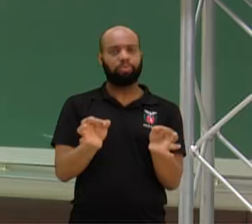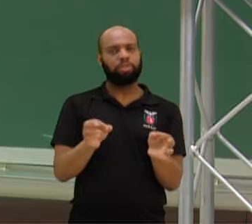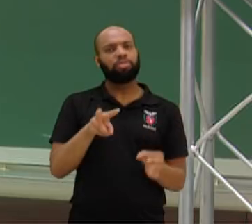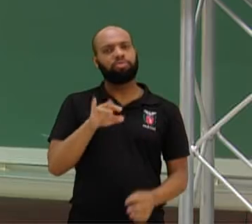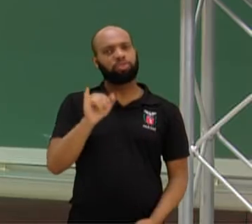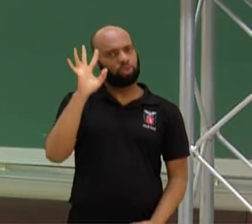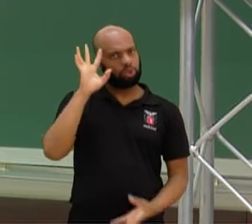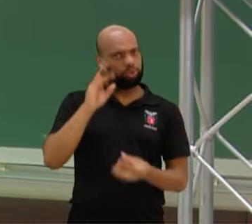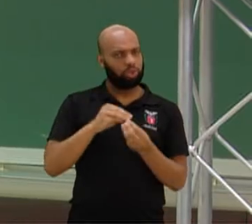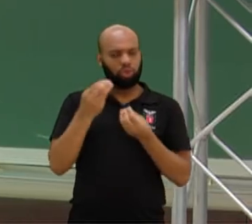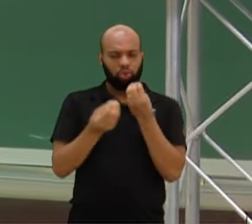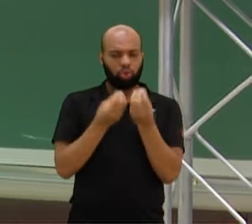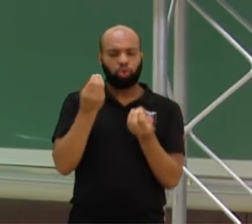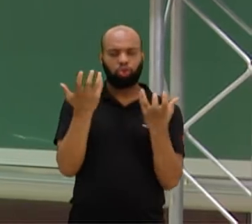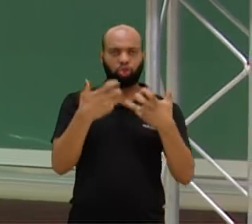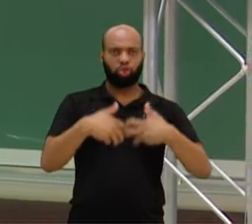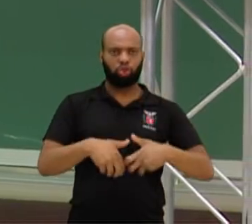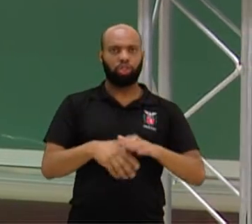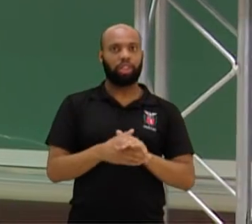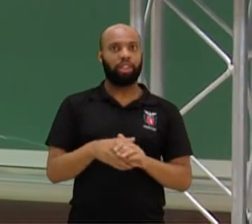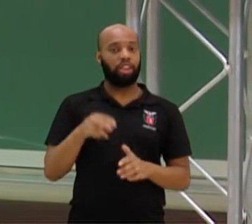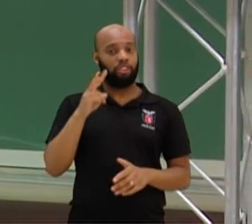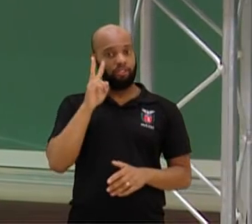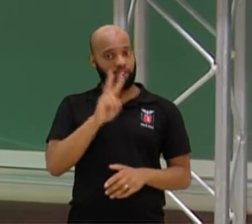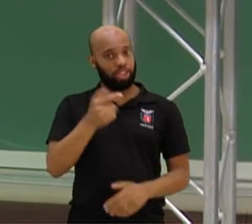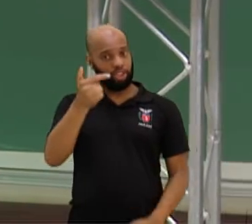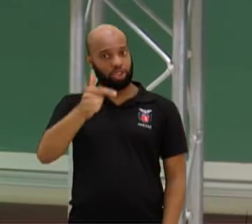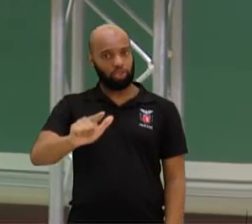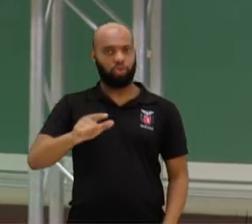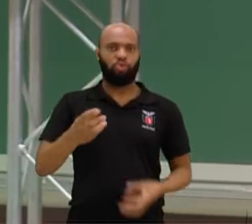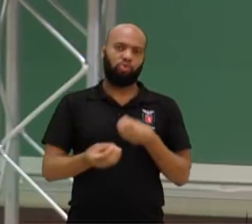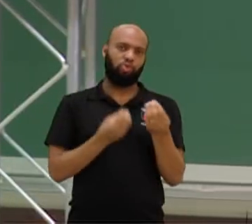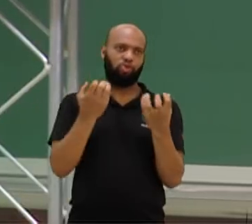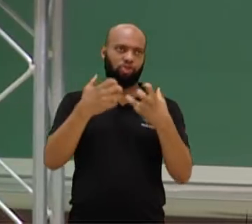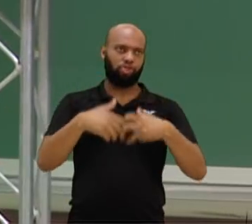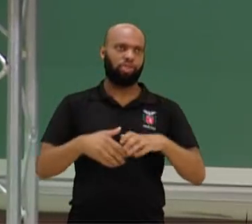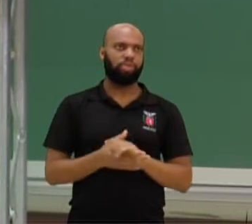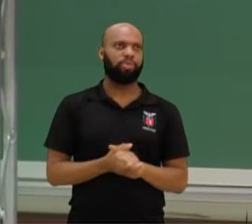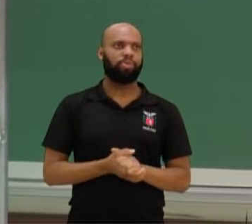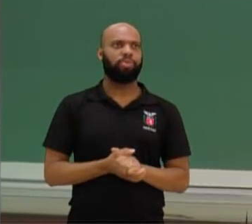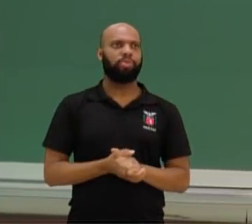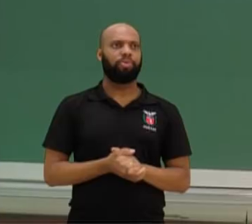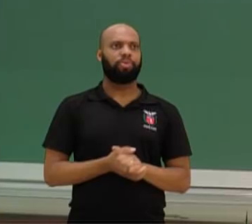vai entender um pouquinho como funciona, rever, né, como funciona. Bom,